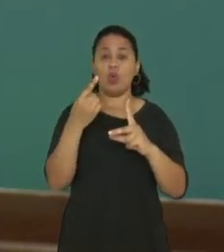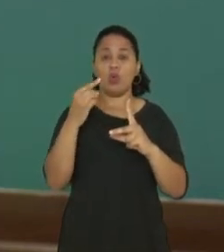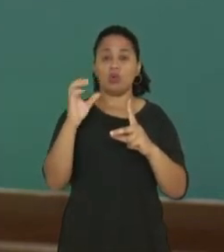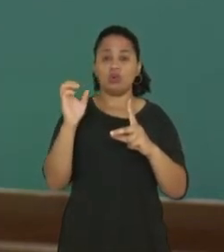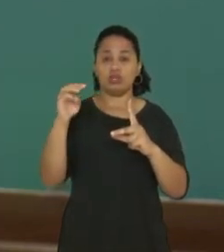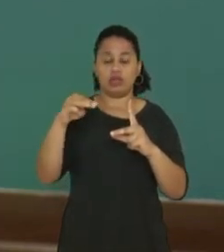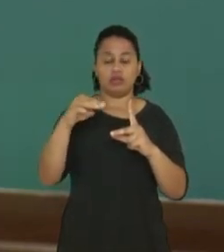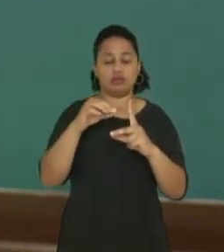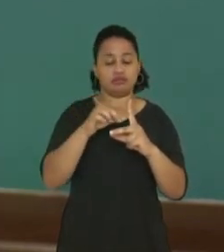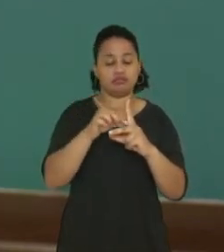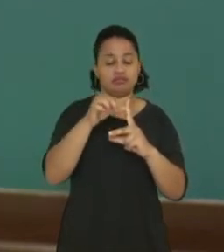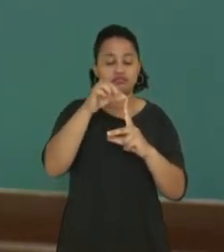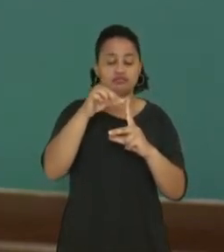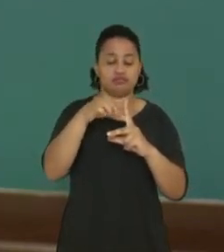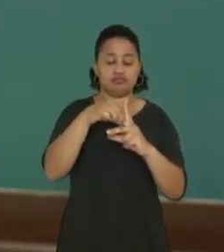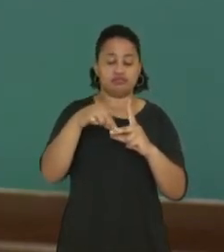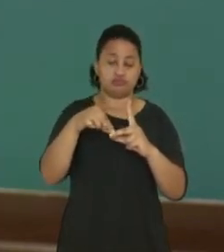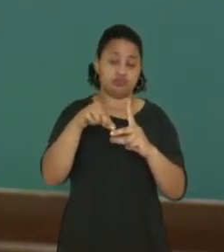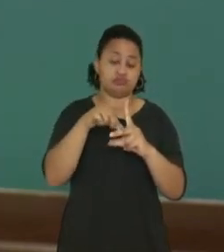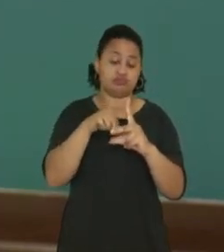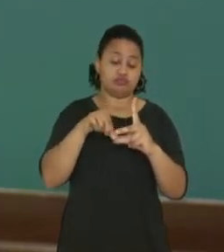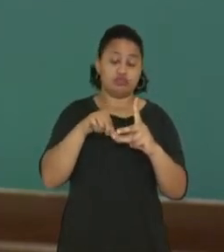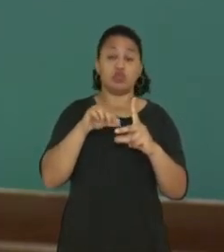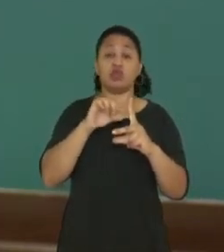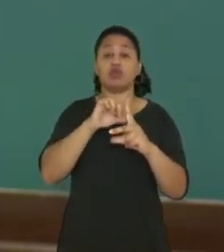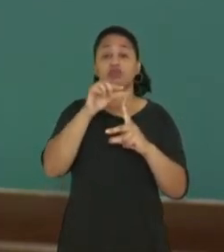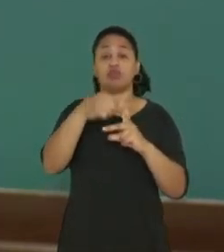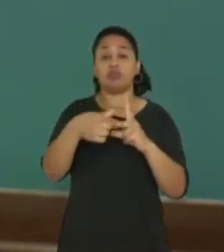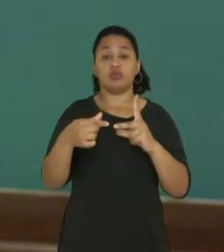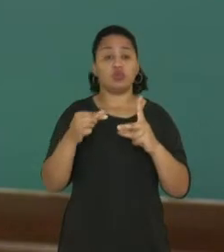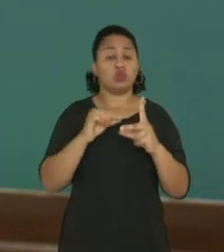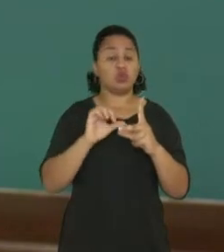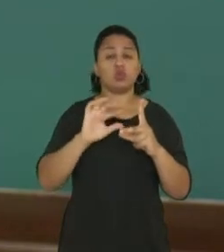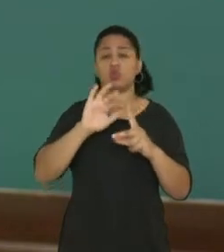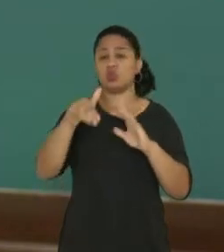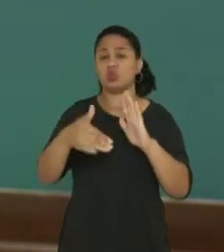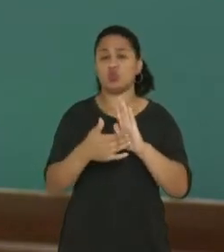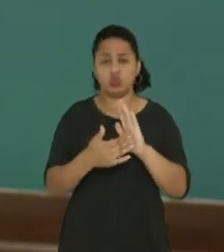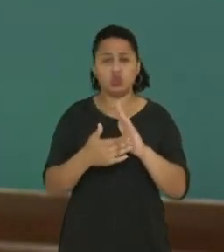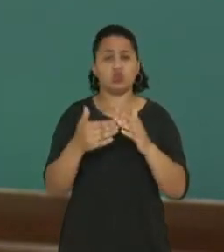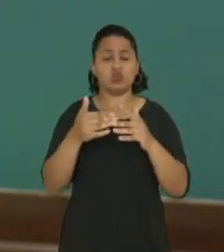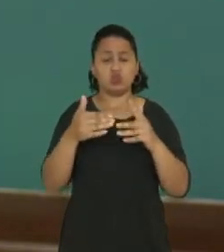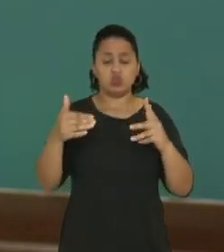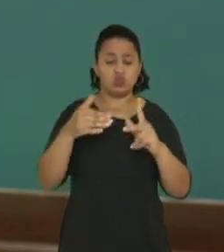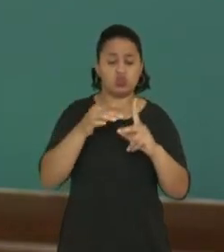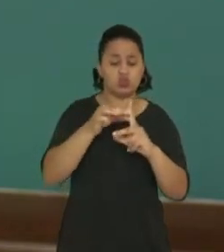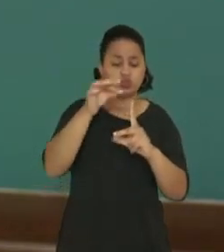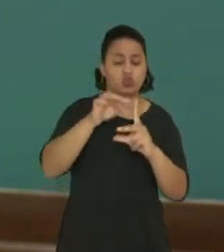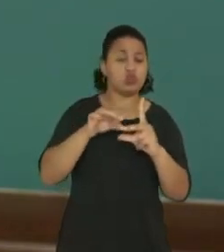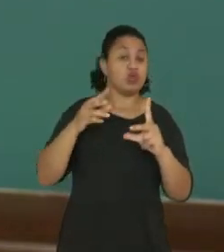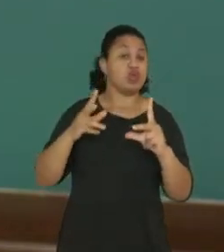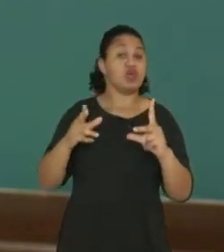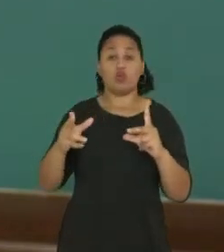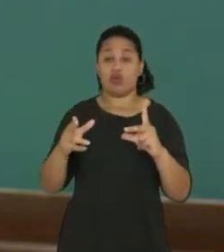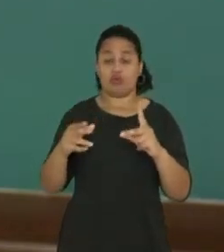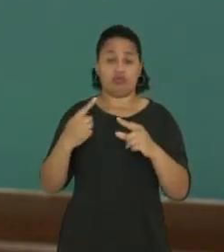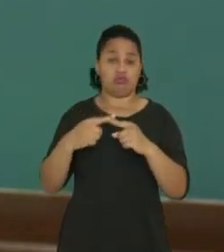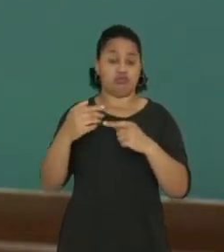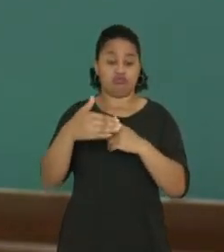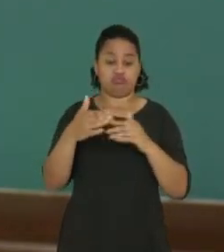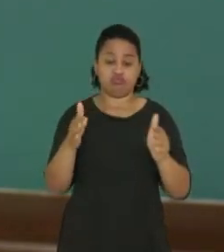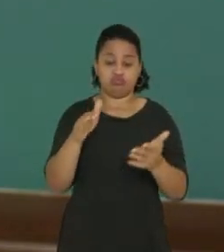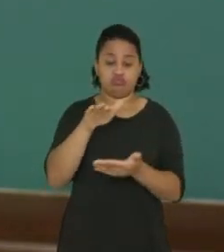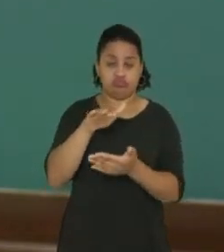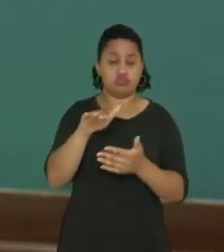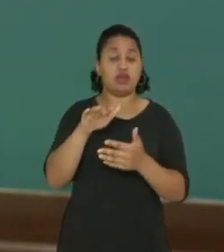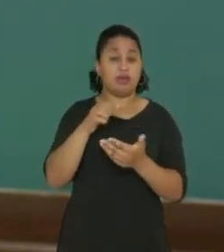1 centímetro. Se ele é um cubo, ele tem todos os lados, todas as faces, né? Todas as arestas, elas são iguais, porque elas originam